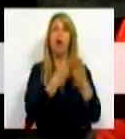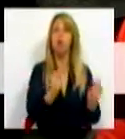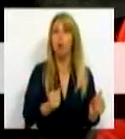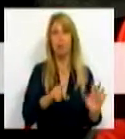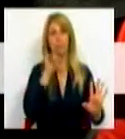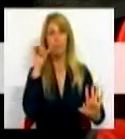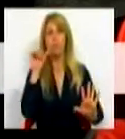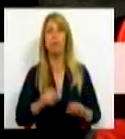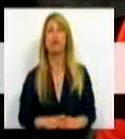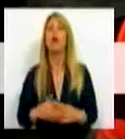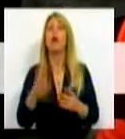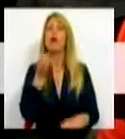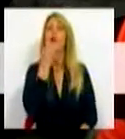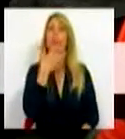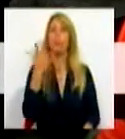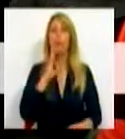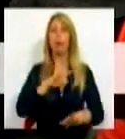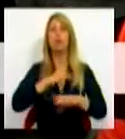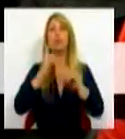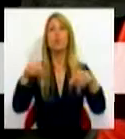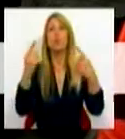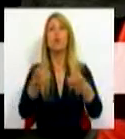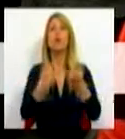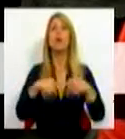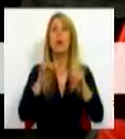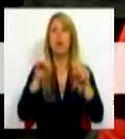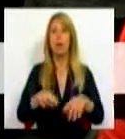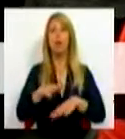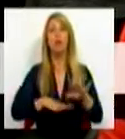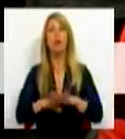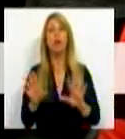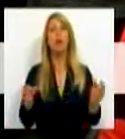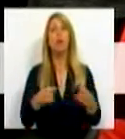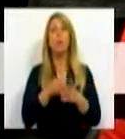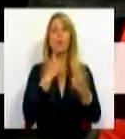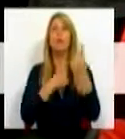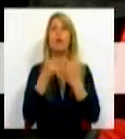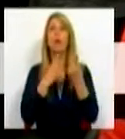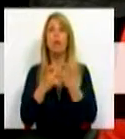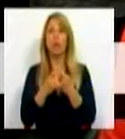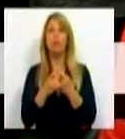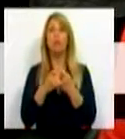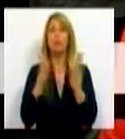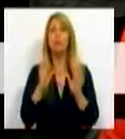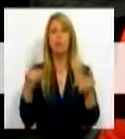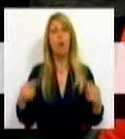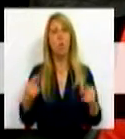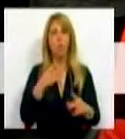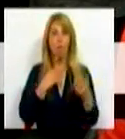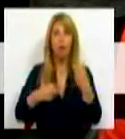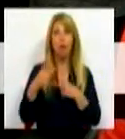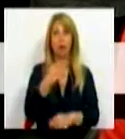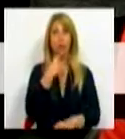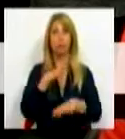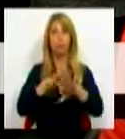Muito bem. Noutras audições, aqui já realizadas na Comissão de Inquérito, já existiram diversas críticas à